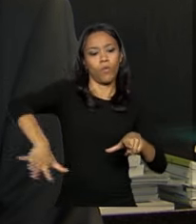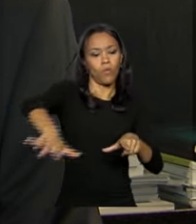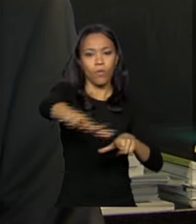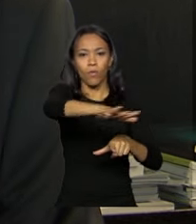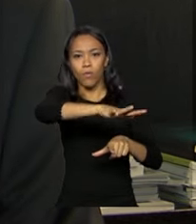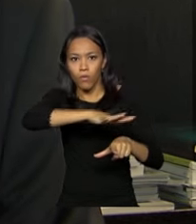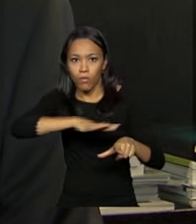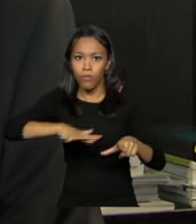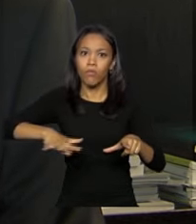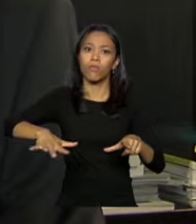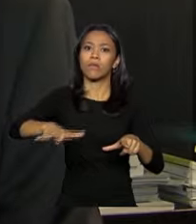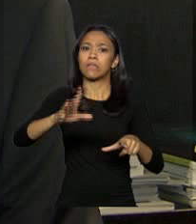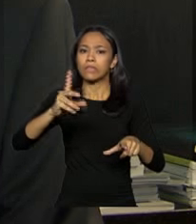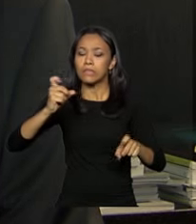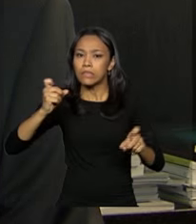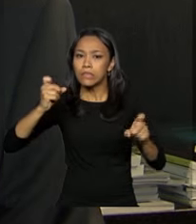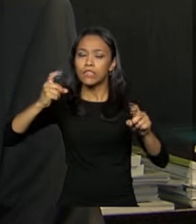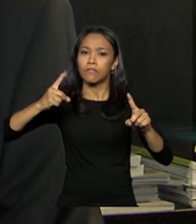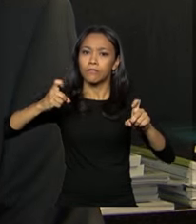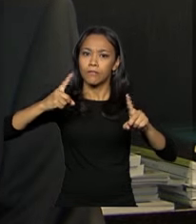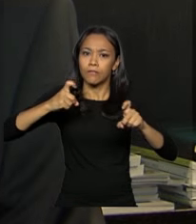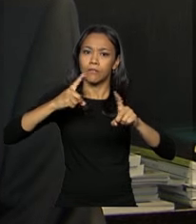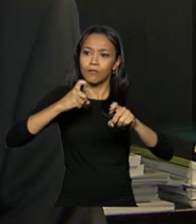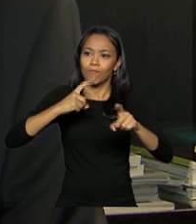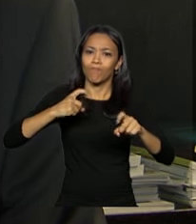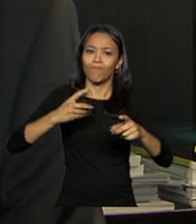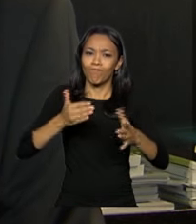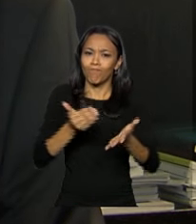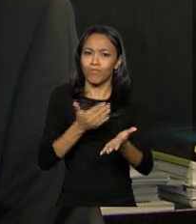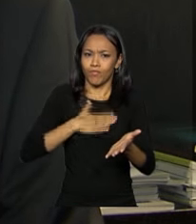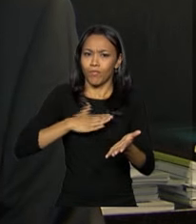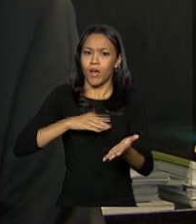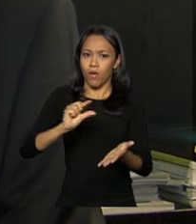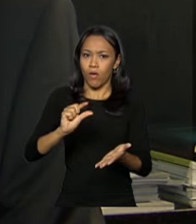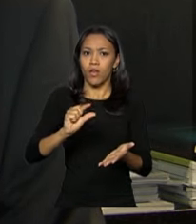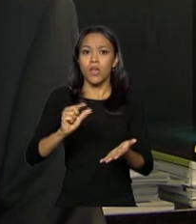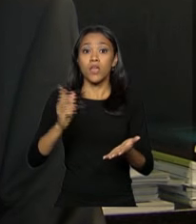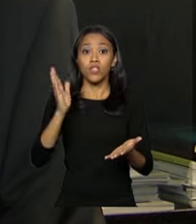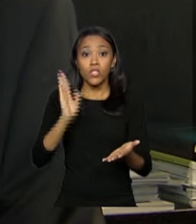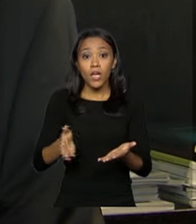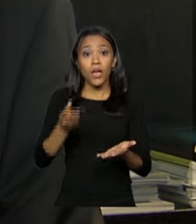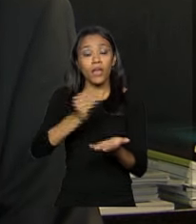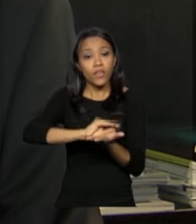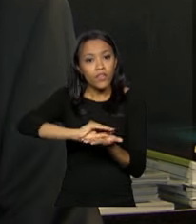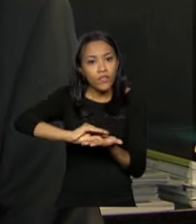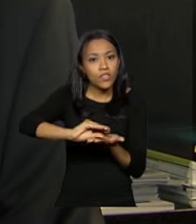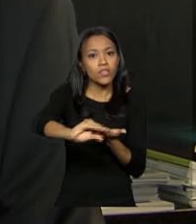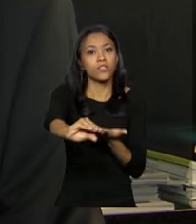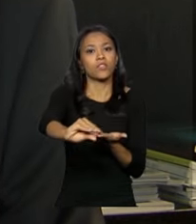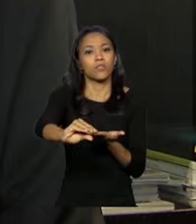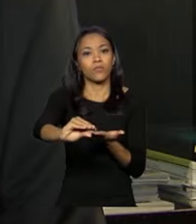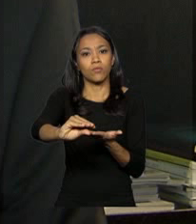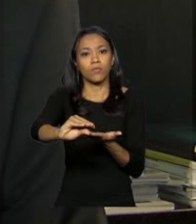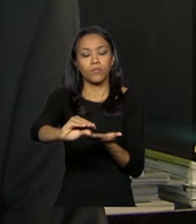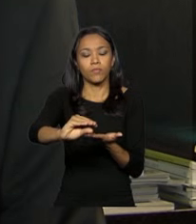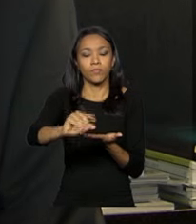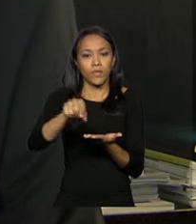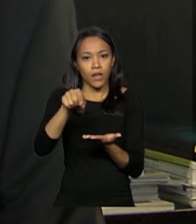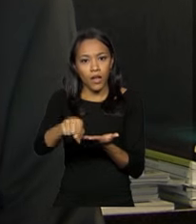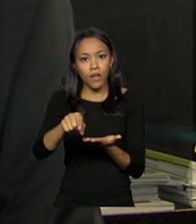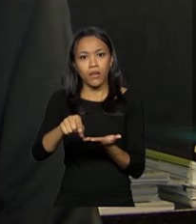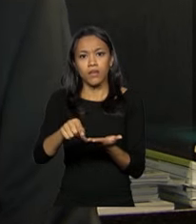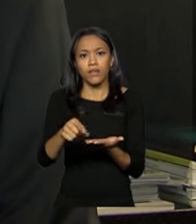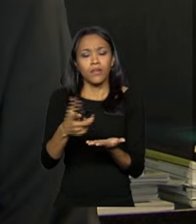automobilística dificuldade momentânea, eles investiram lá, estão investindo e não